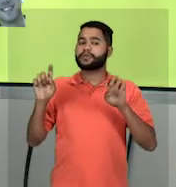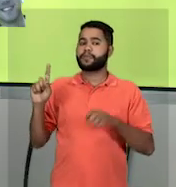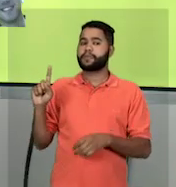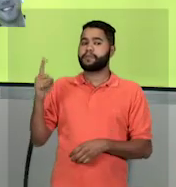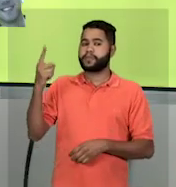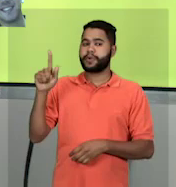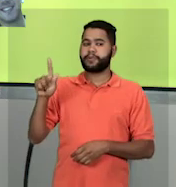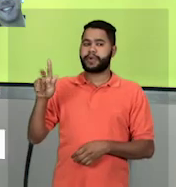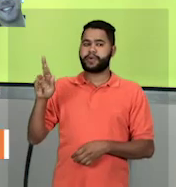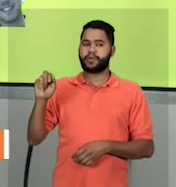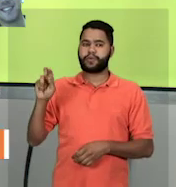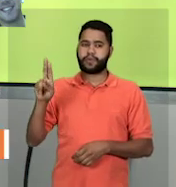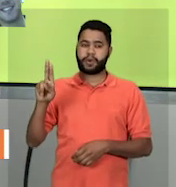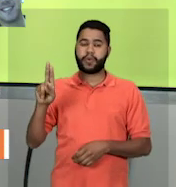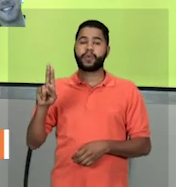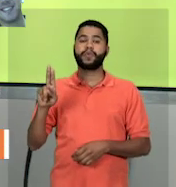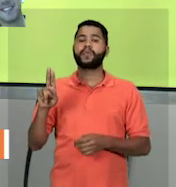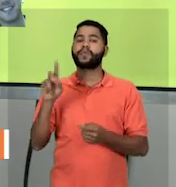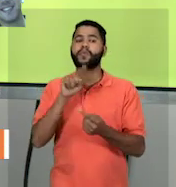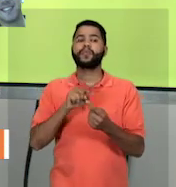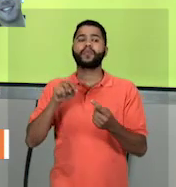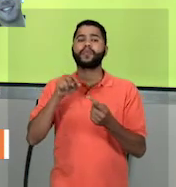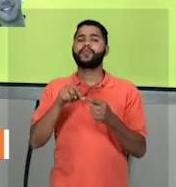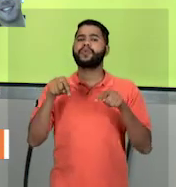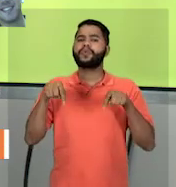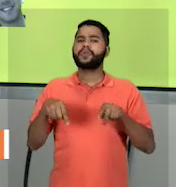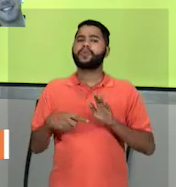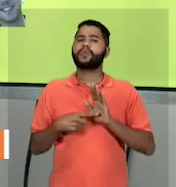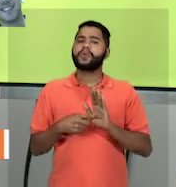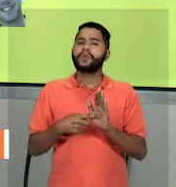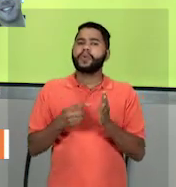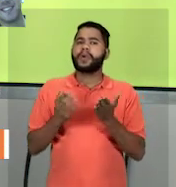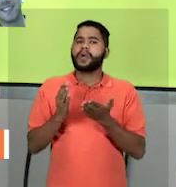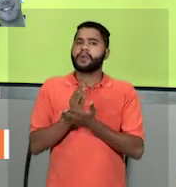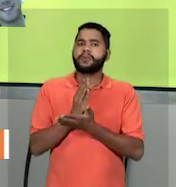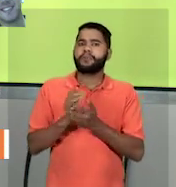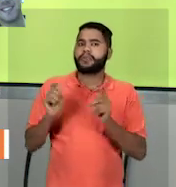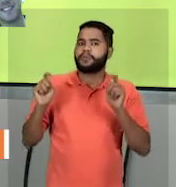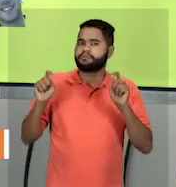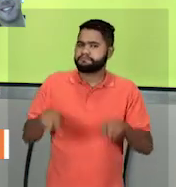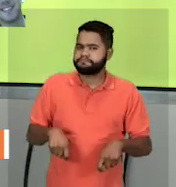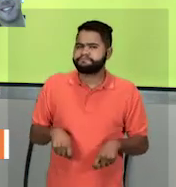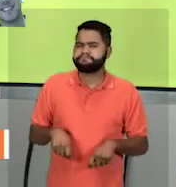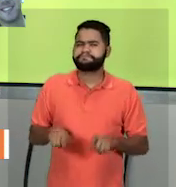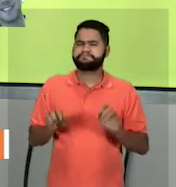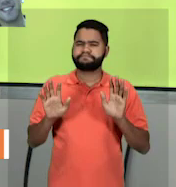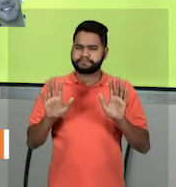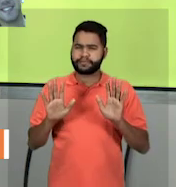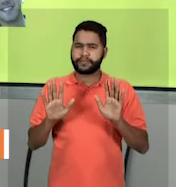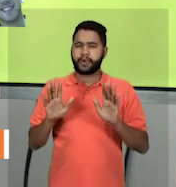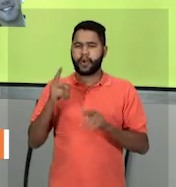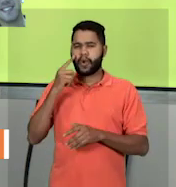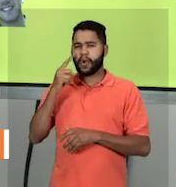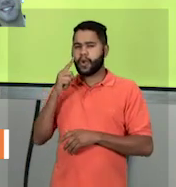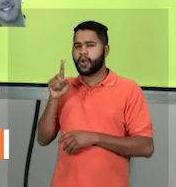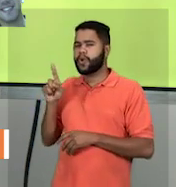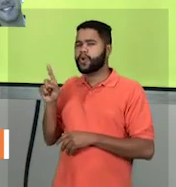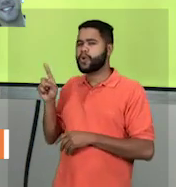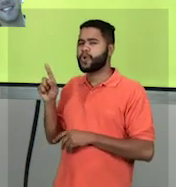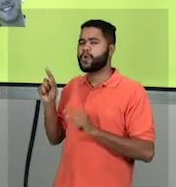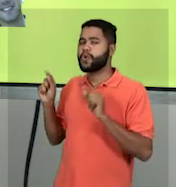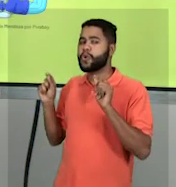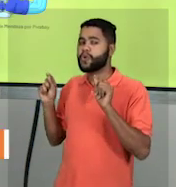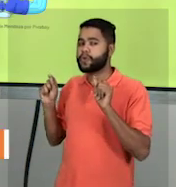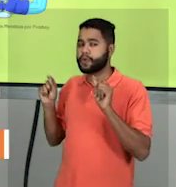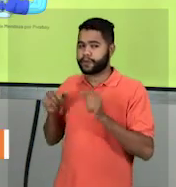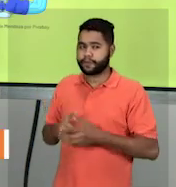acontecer aqui turma o nosso objetivo aqui é te mostrar algumas habilidades estão de olho na tela qual que vai ser habilidade